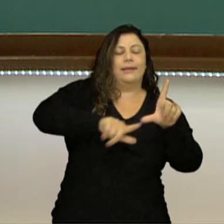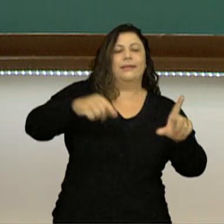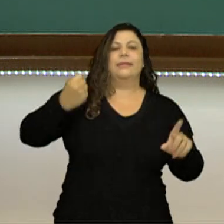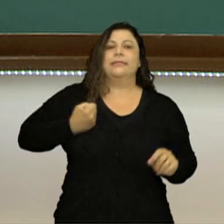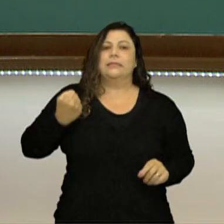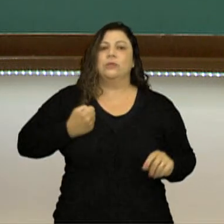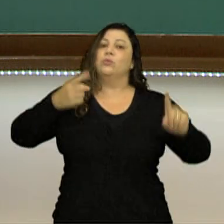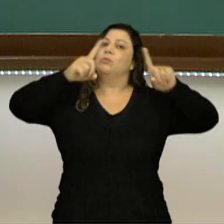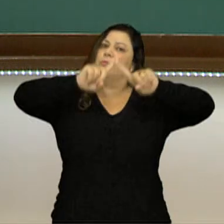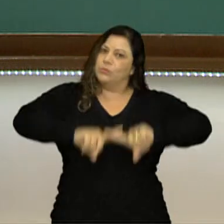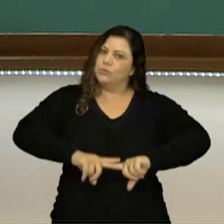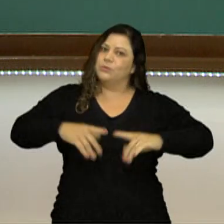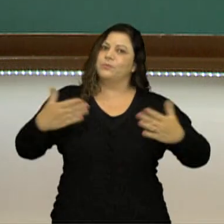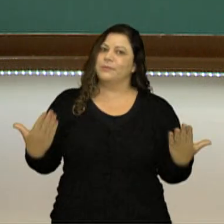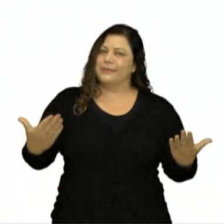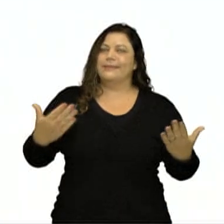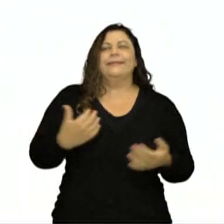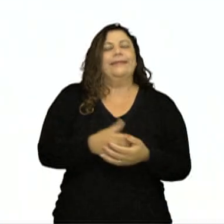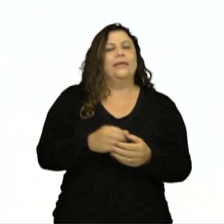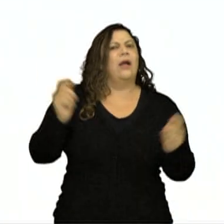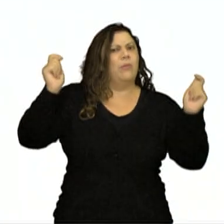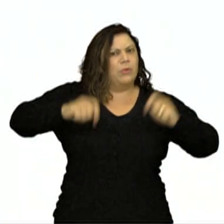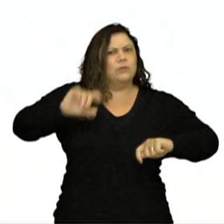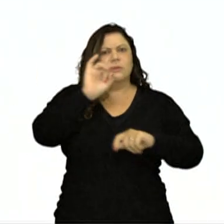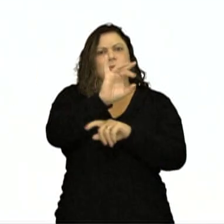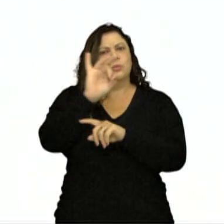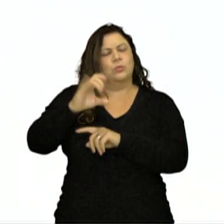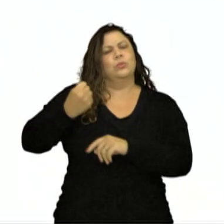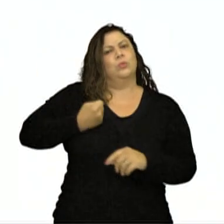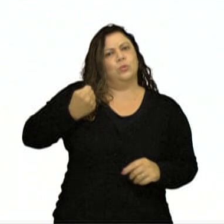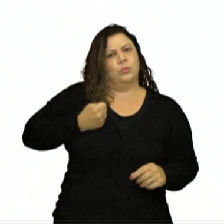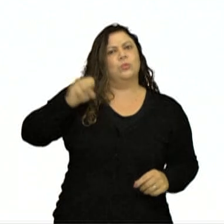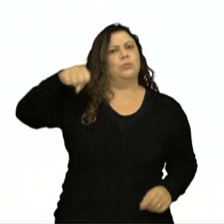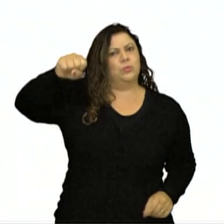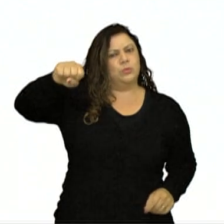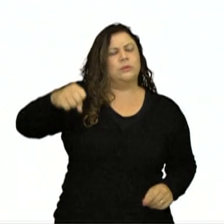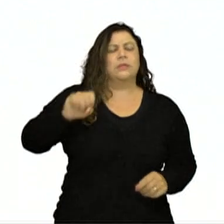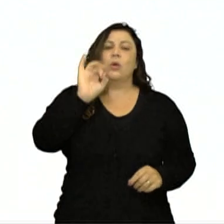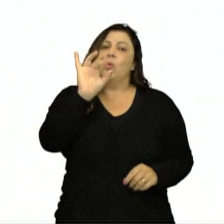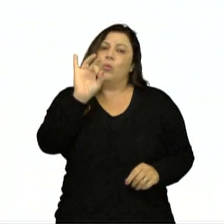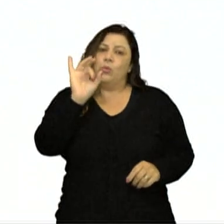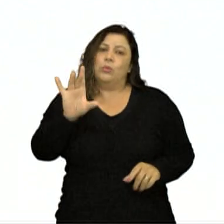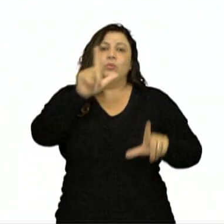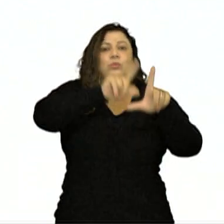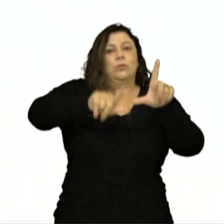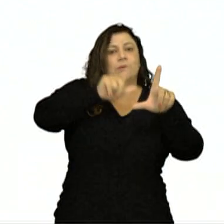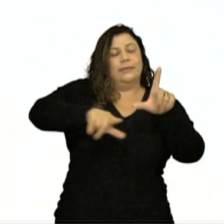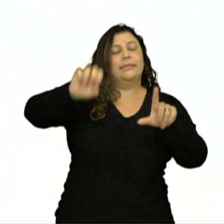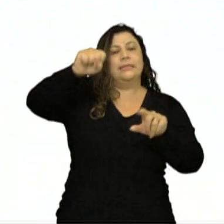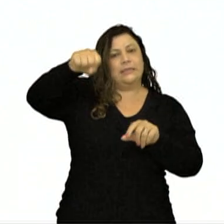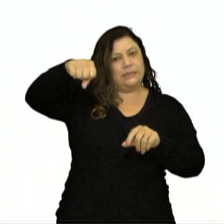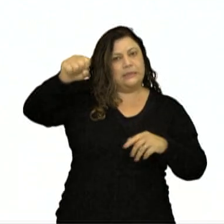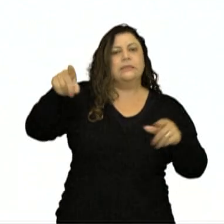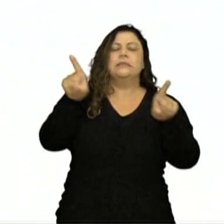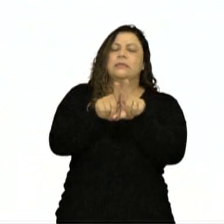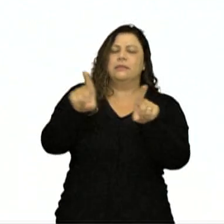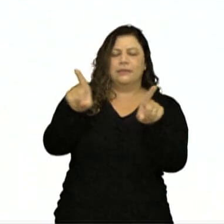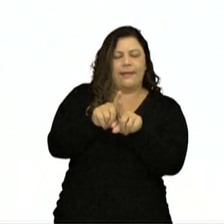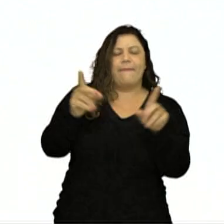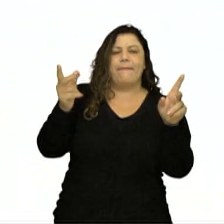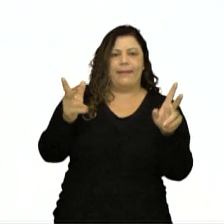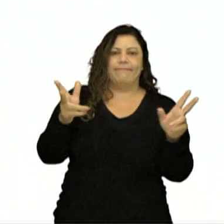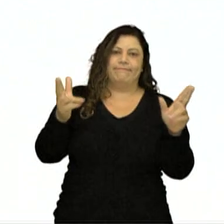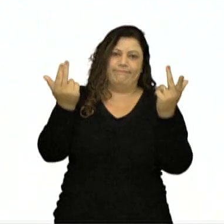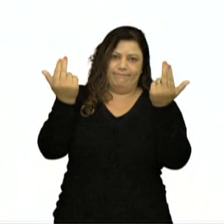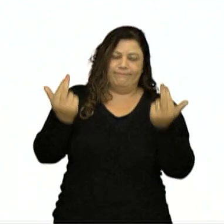números. Tá? Pode ser só o número? Sim, o número é um monômio. Pode ser só uma letra? Sim, a letra também é um